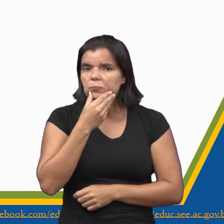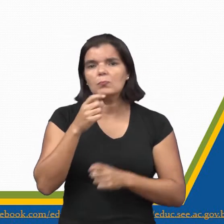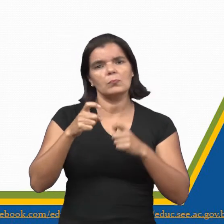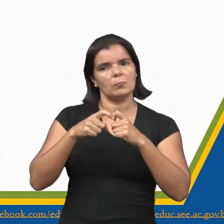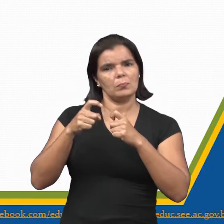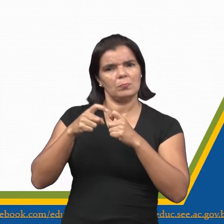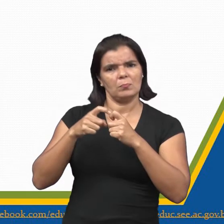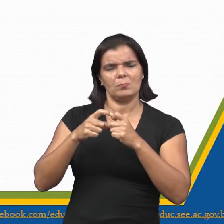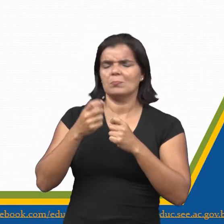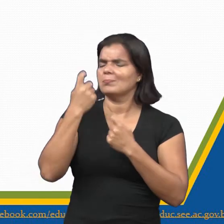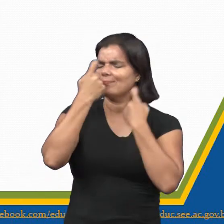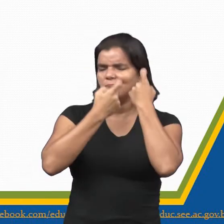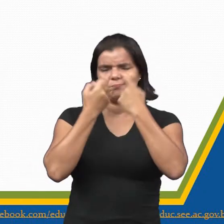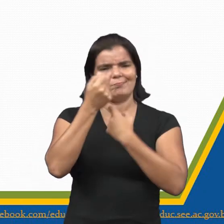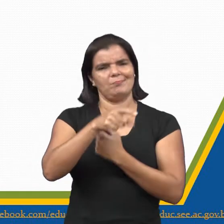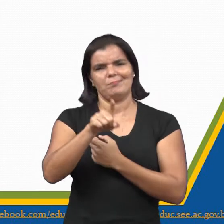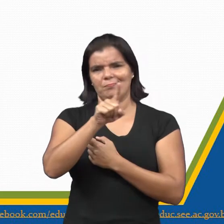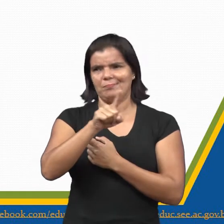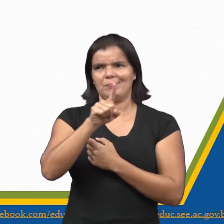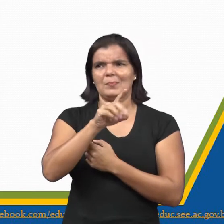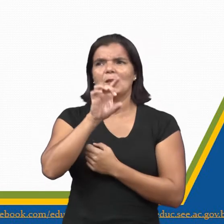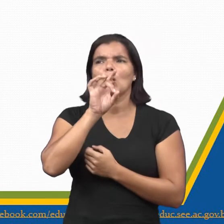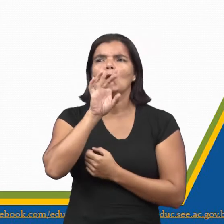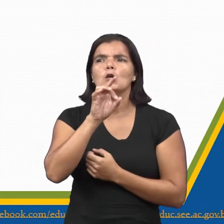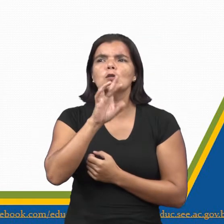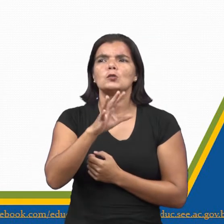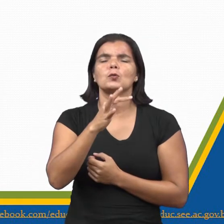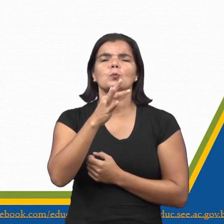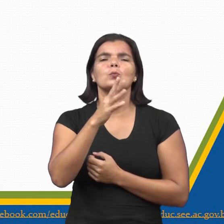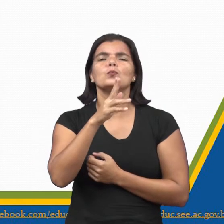doutor, não se preocupe, é só um furúnculo.